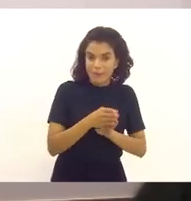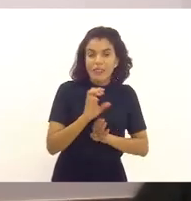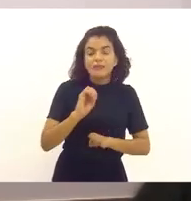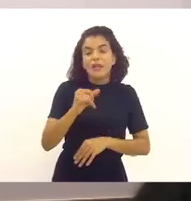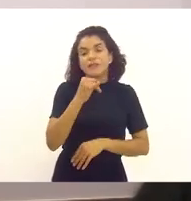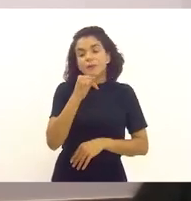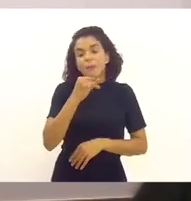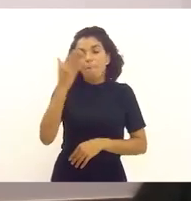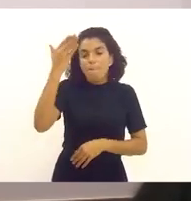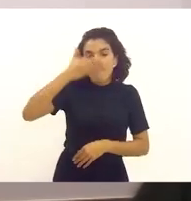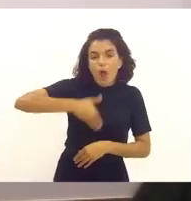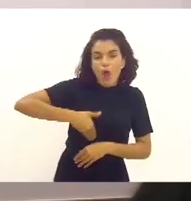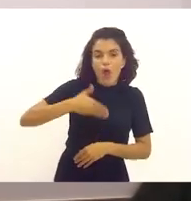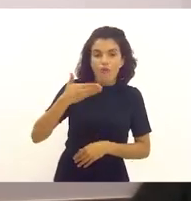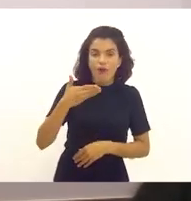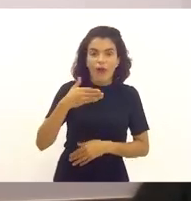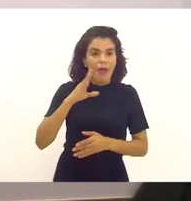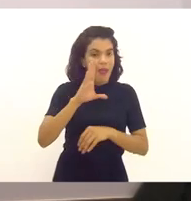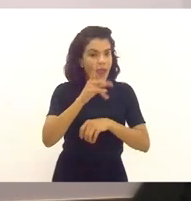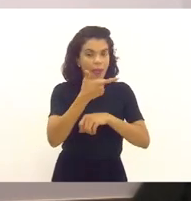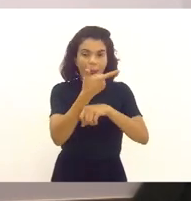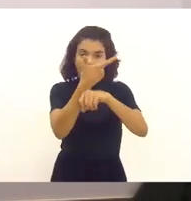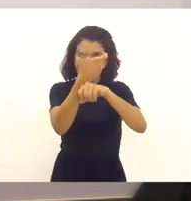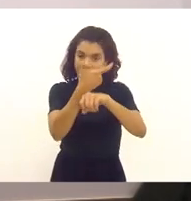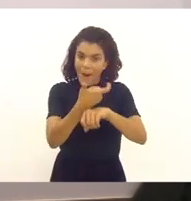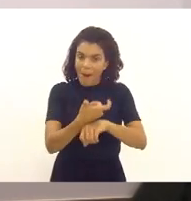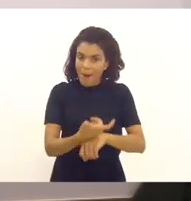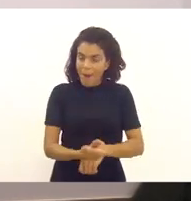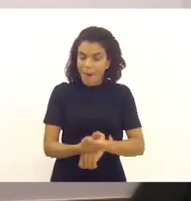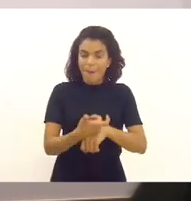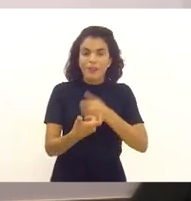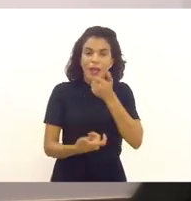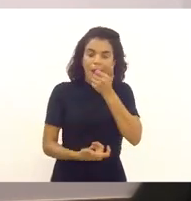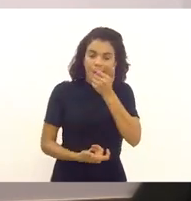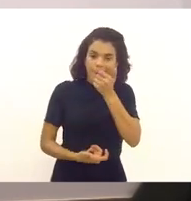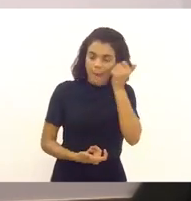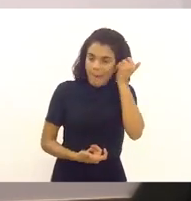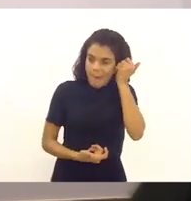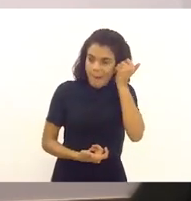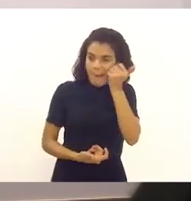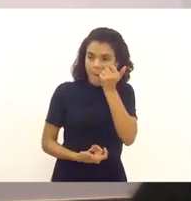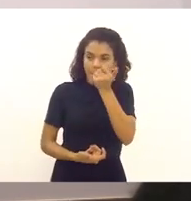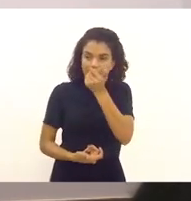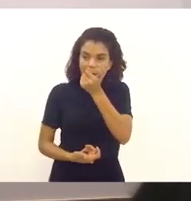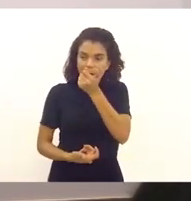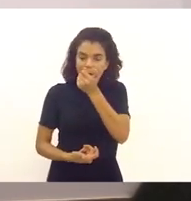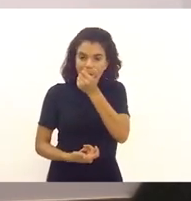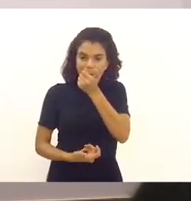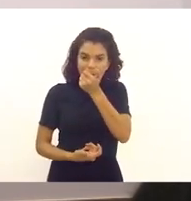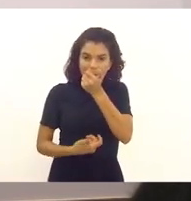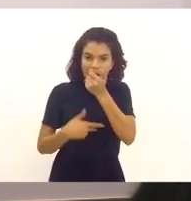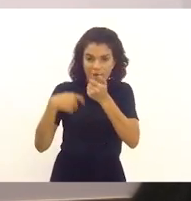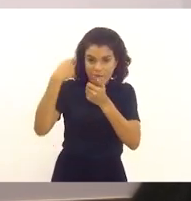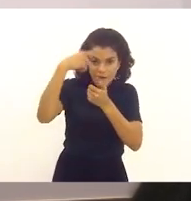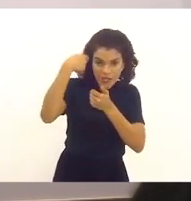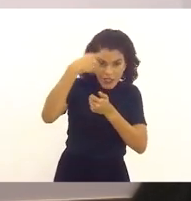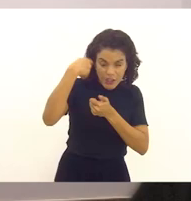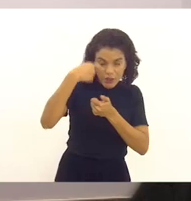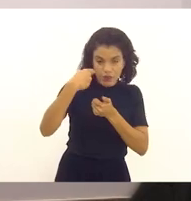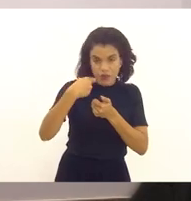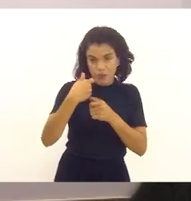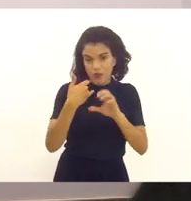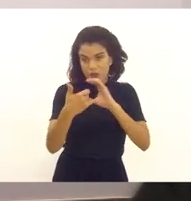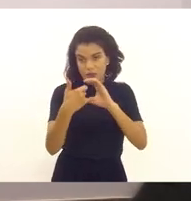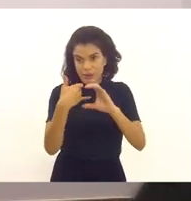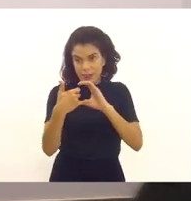coisa É print e é áudio de WhatsApp né tudo se prova um print filme áudio de WhatsApp